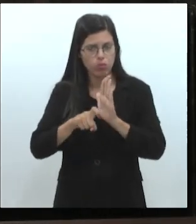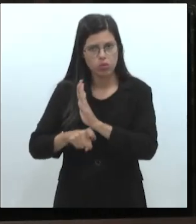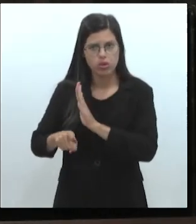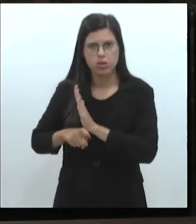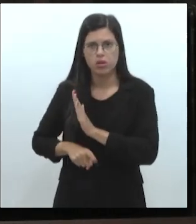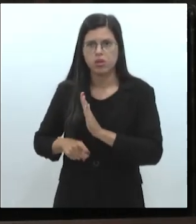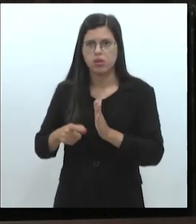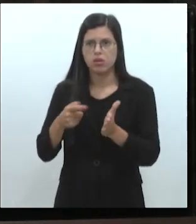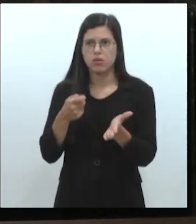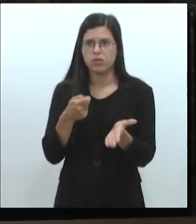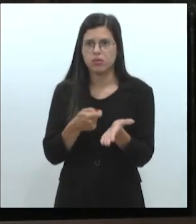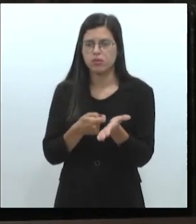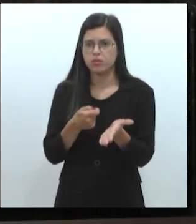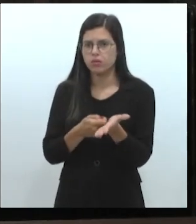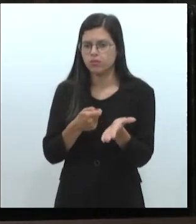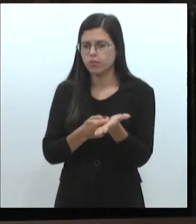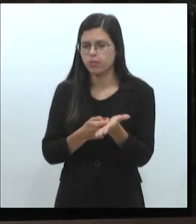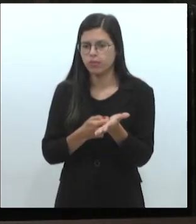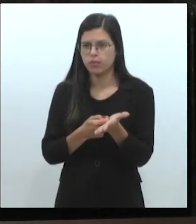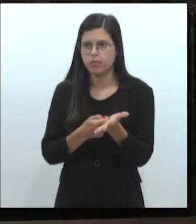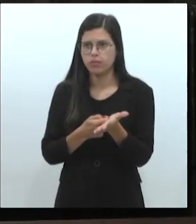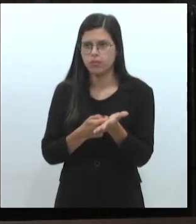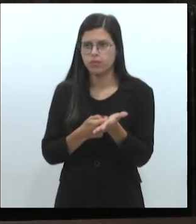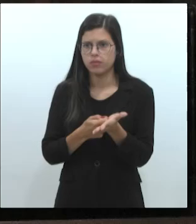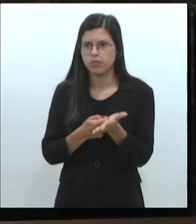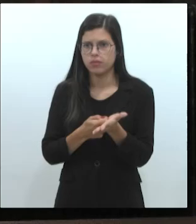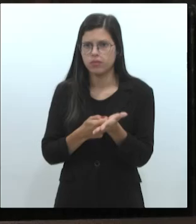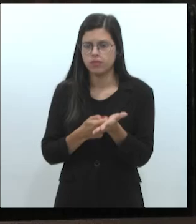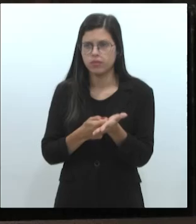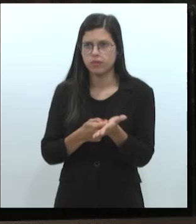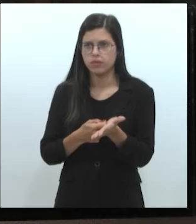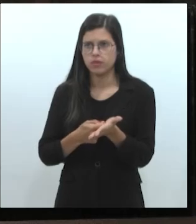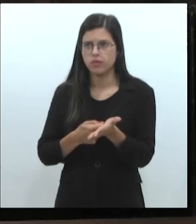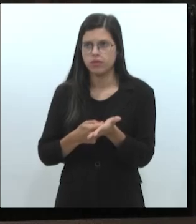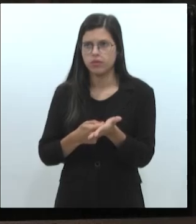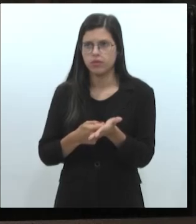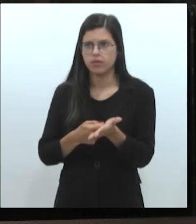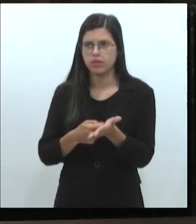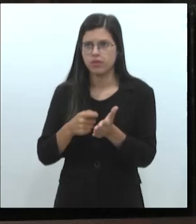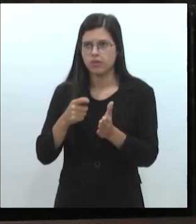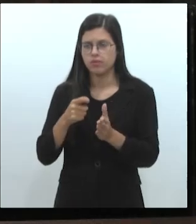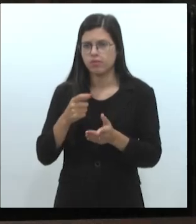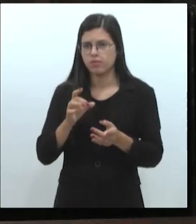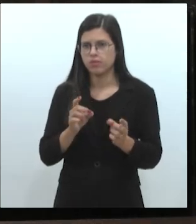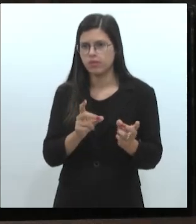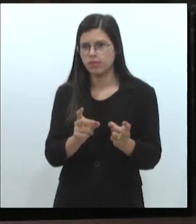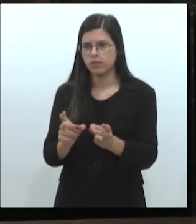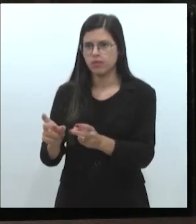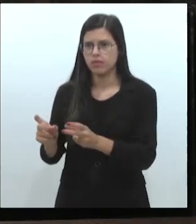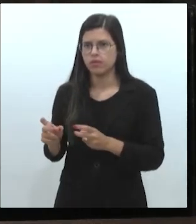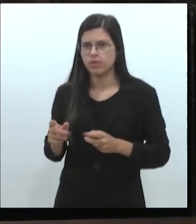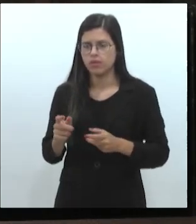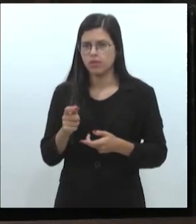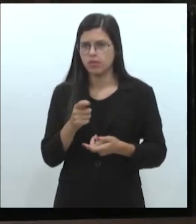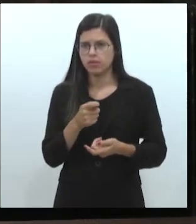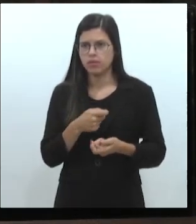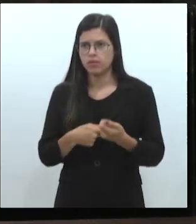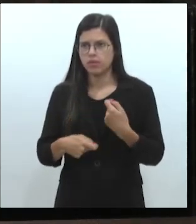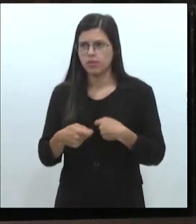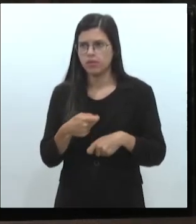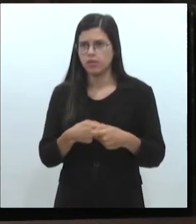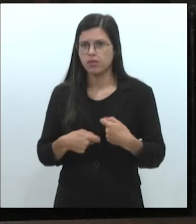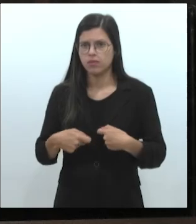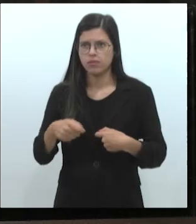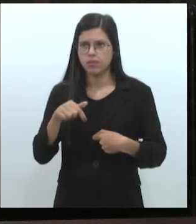no destino, evidentemente que as circulações de mercadoria aqui também aumentarão muito.